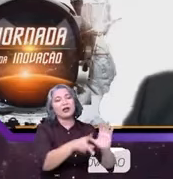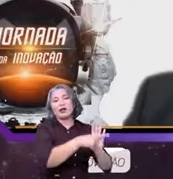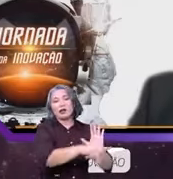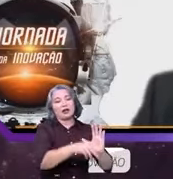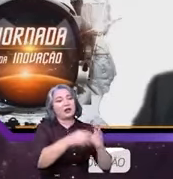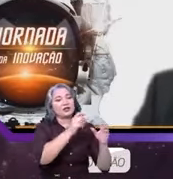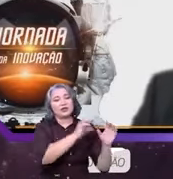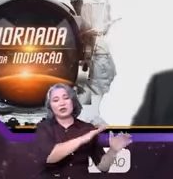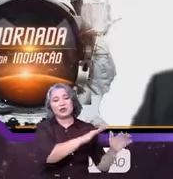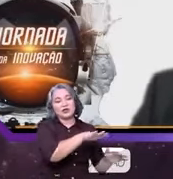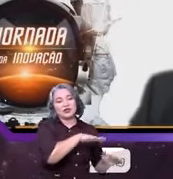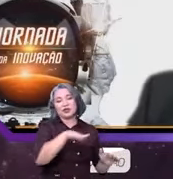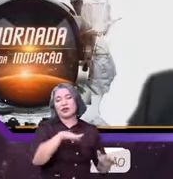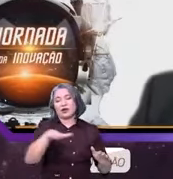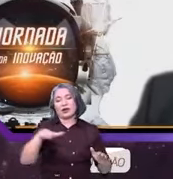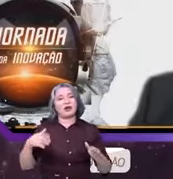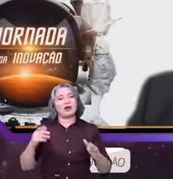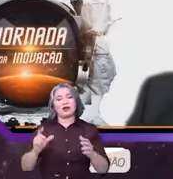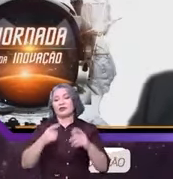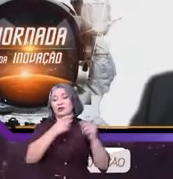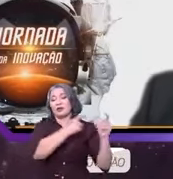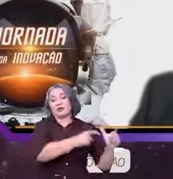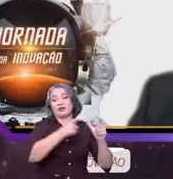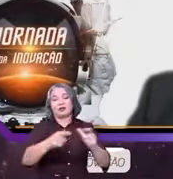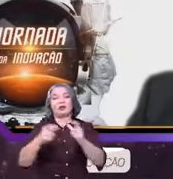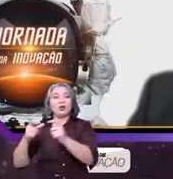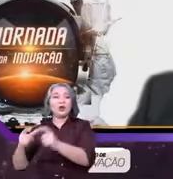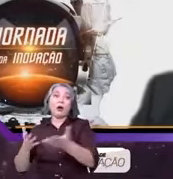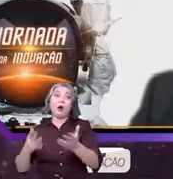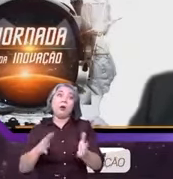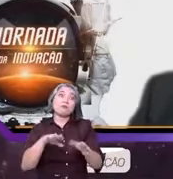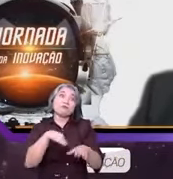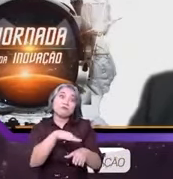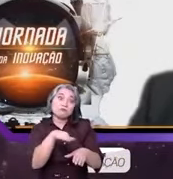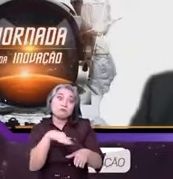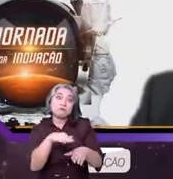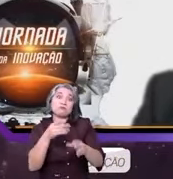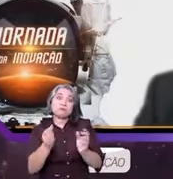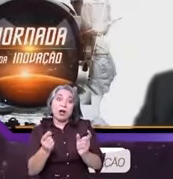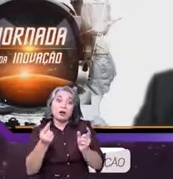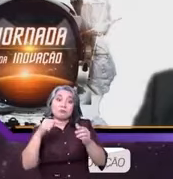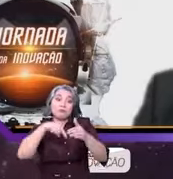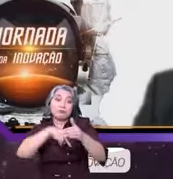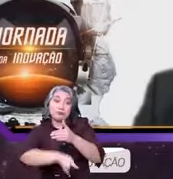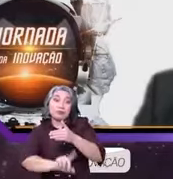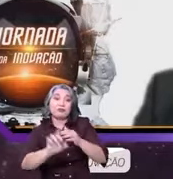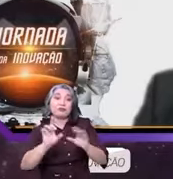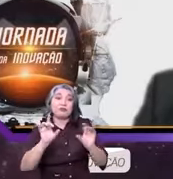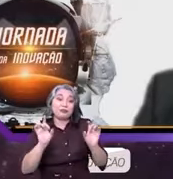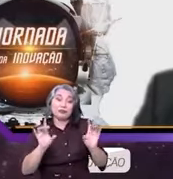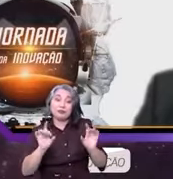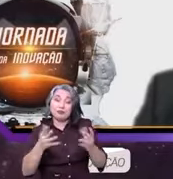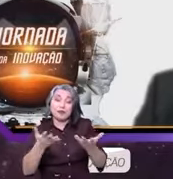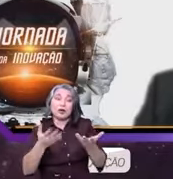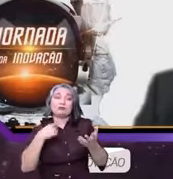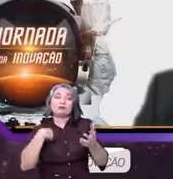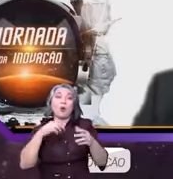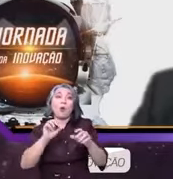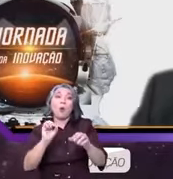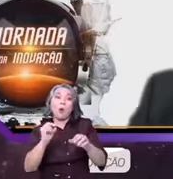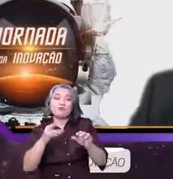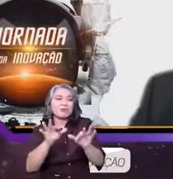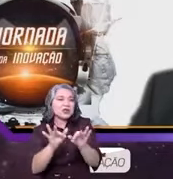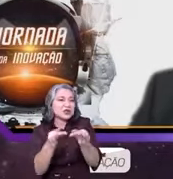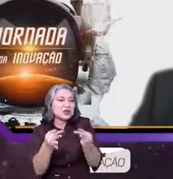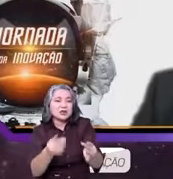vai ganhar escala. Dentro de uma área específica, isso é muito mais simples e é muito mais simples de ser